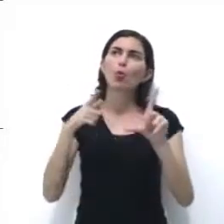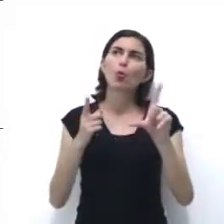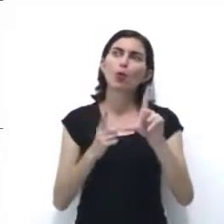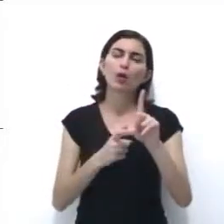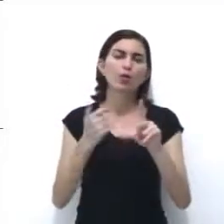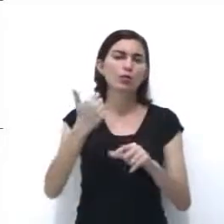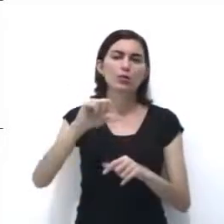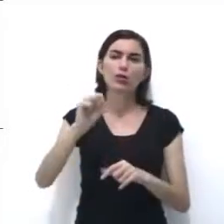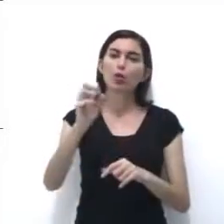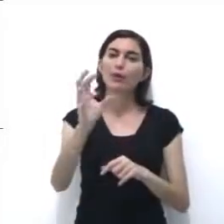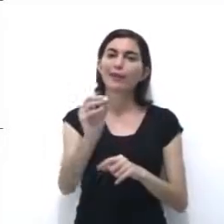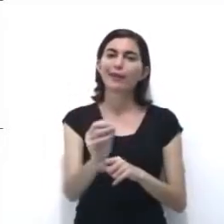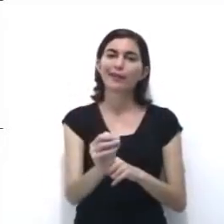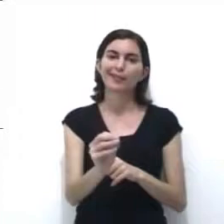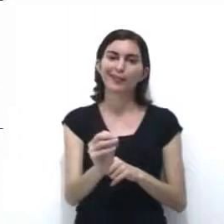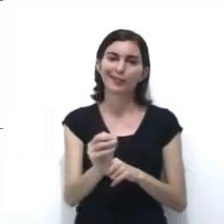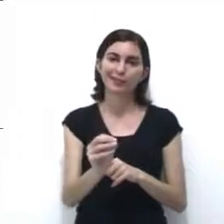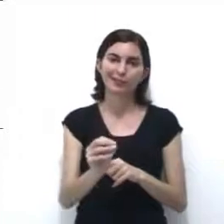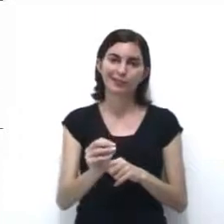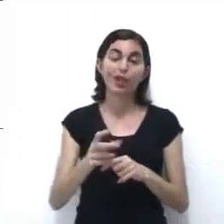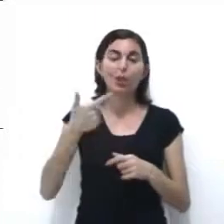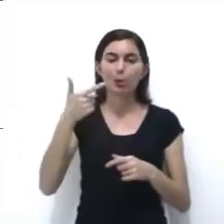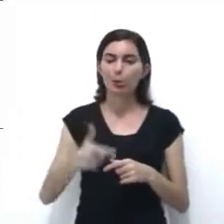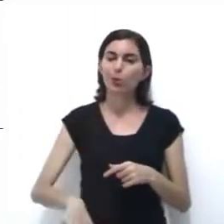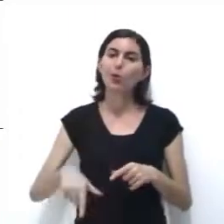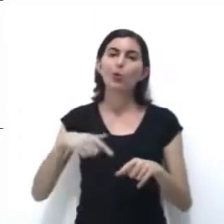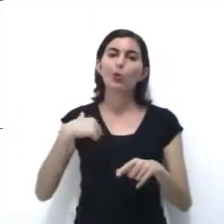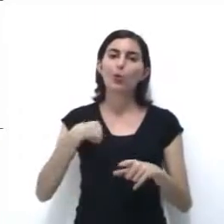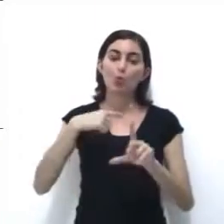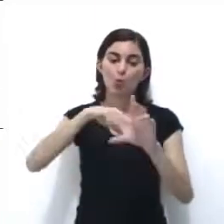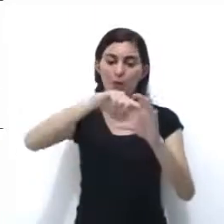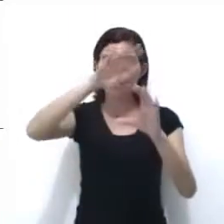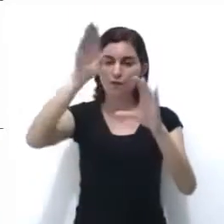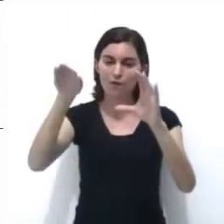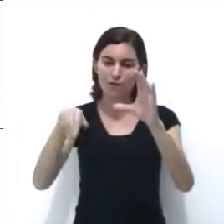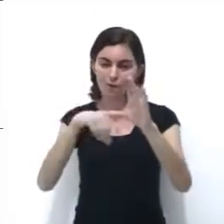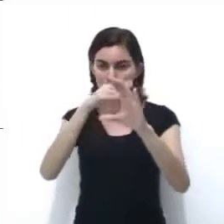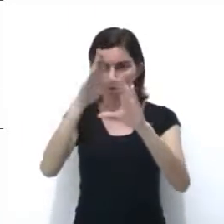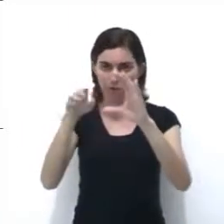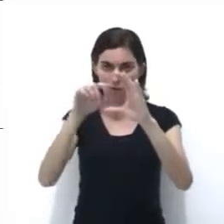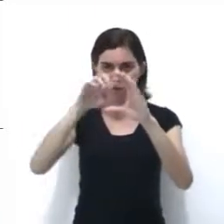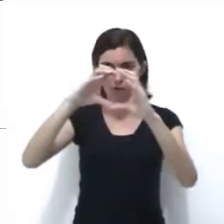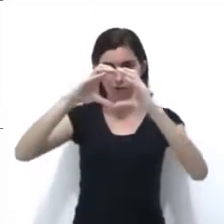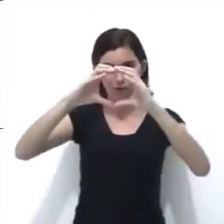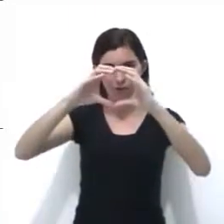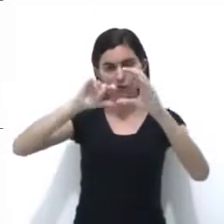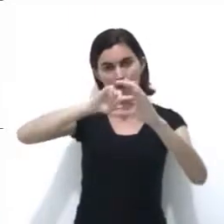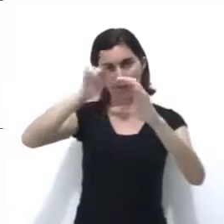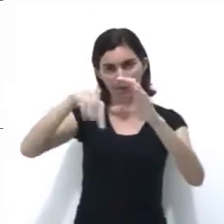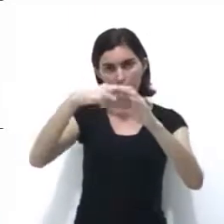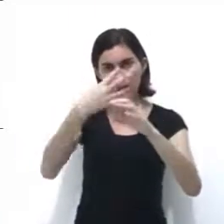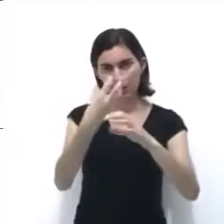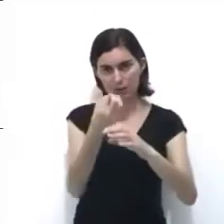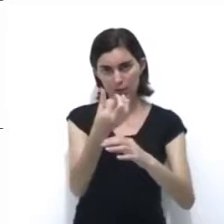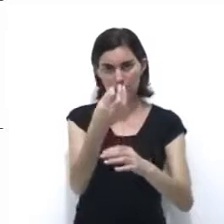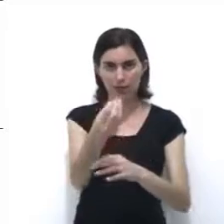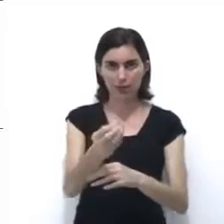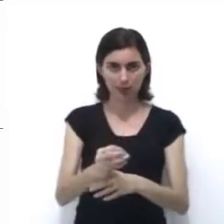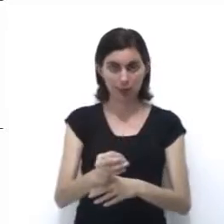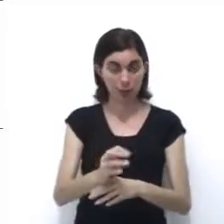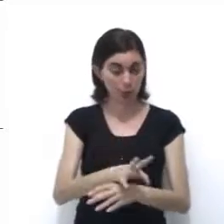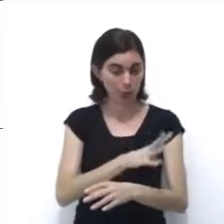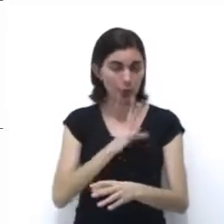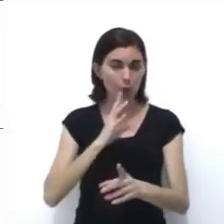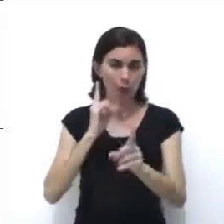de 180 graus e, novamente, o ângulo de uma volta inteira, que é 360 graus